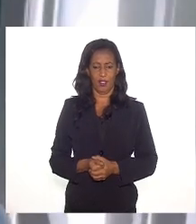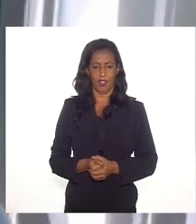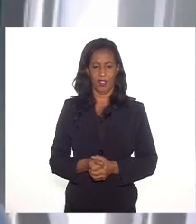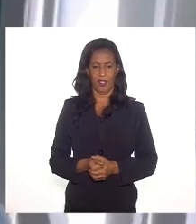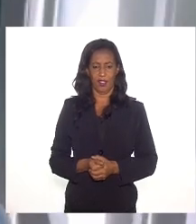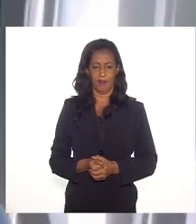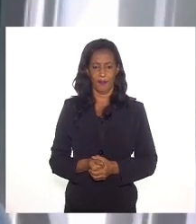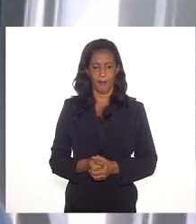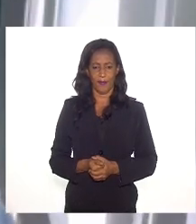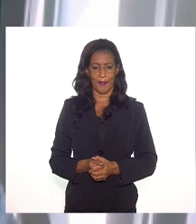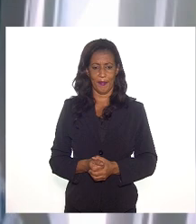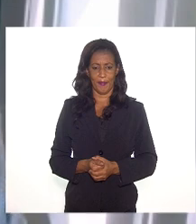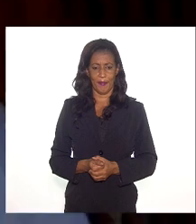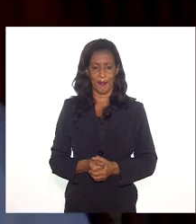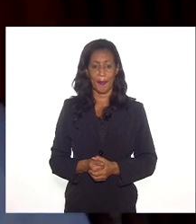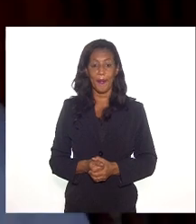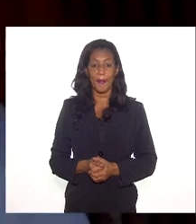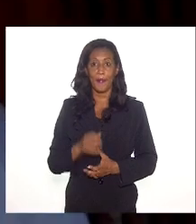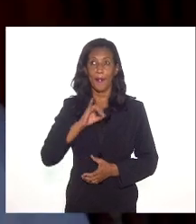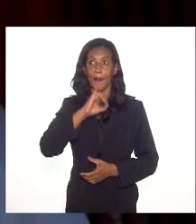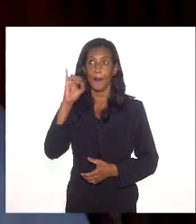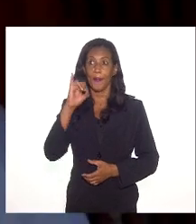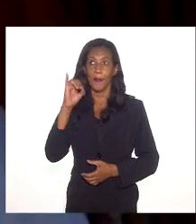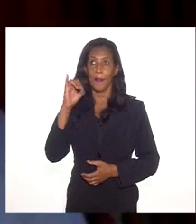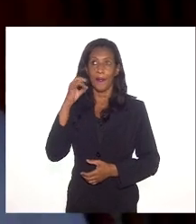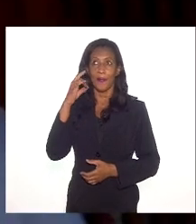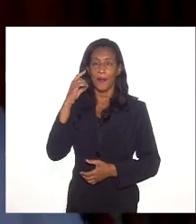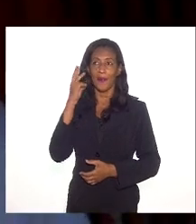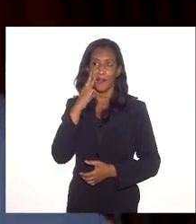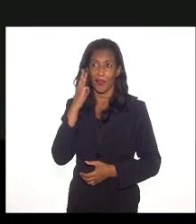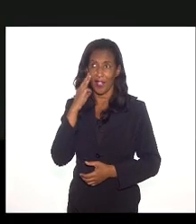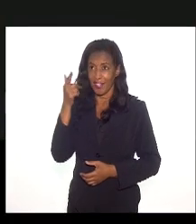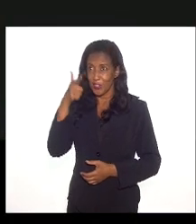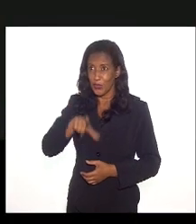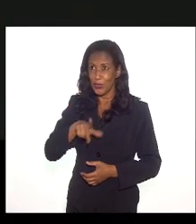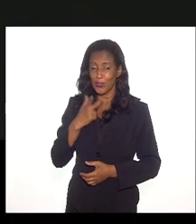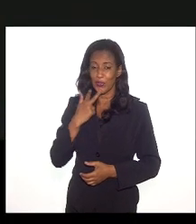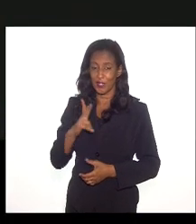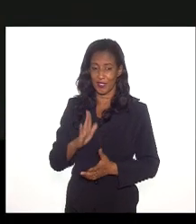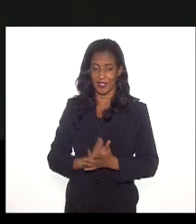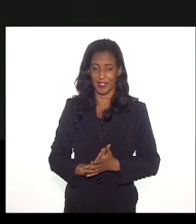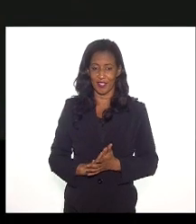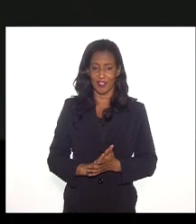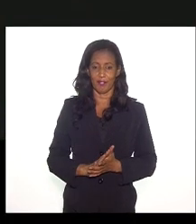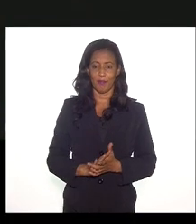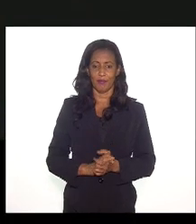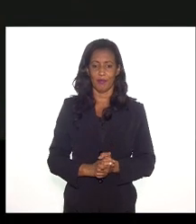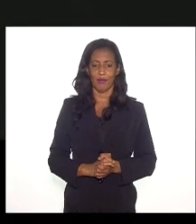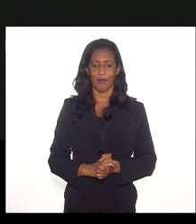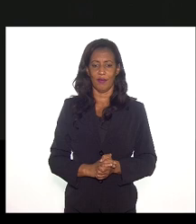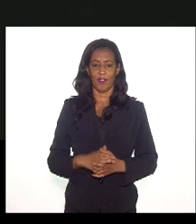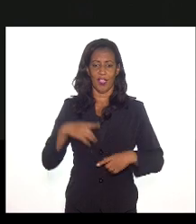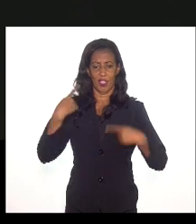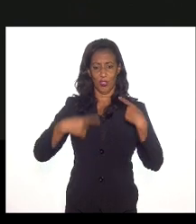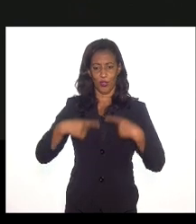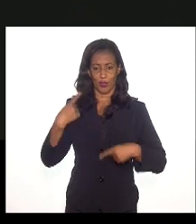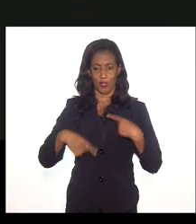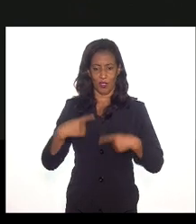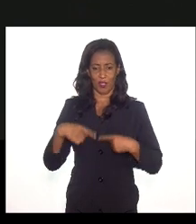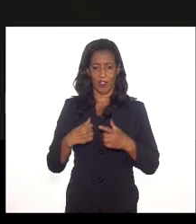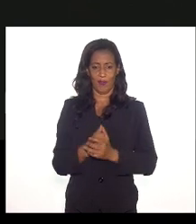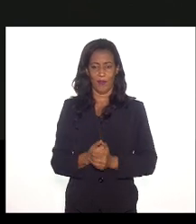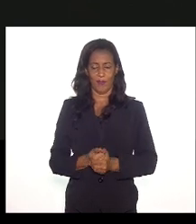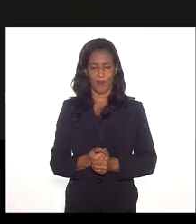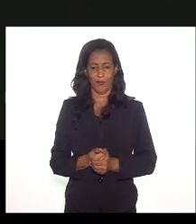Viniciuszinho. Oi? Deputado Valdeque? Desculpe, presidente. Então, em discussão...